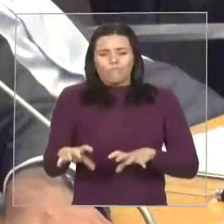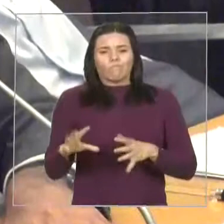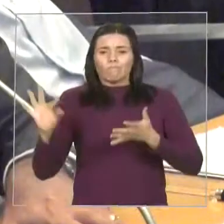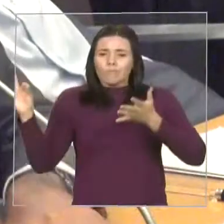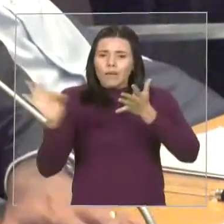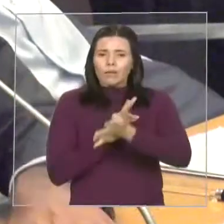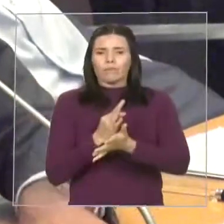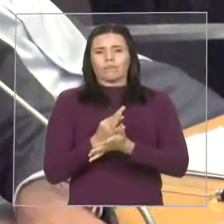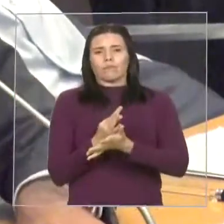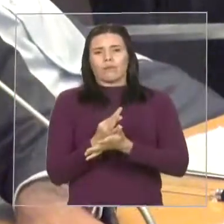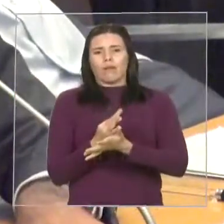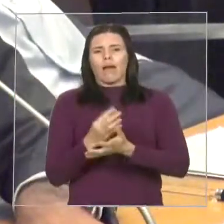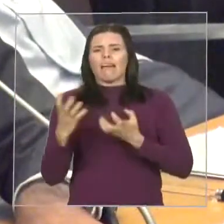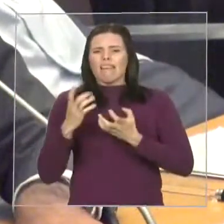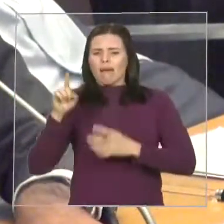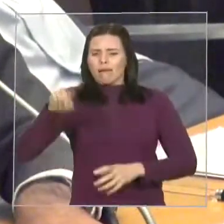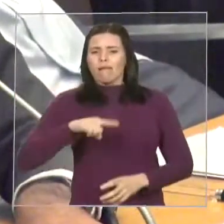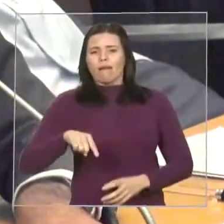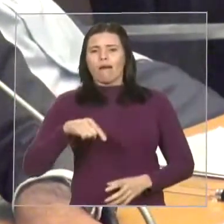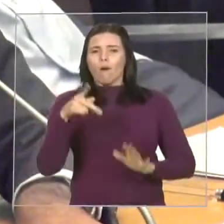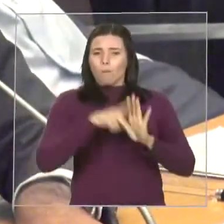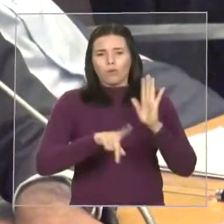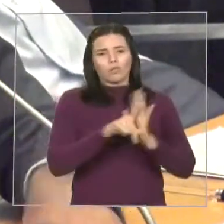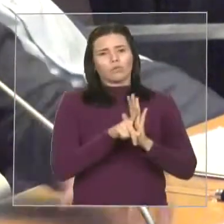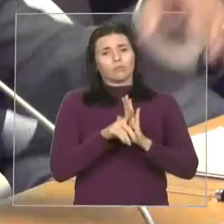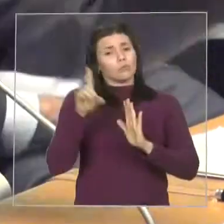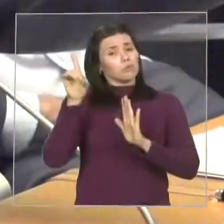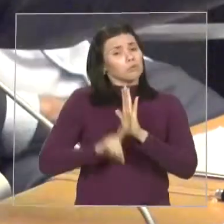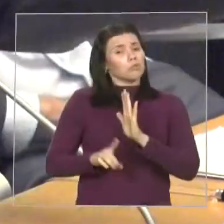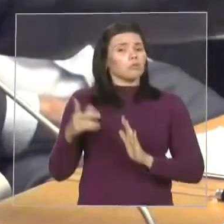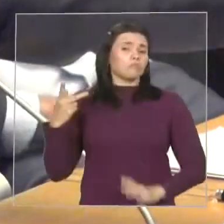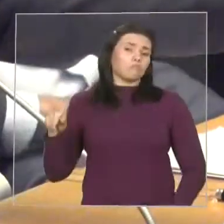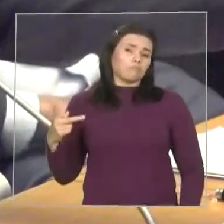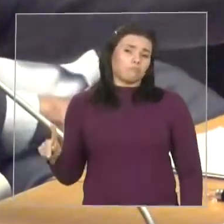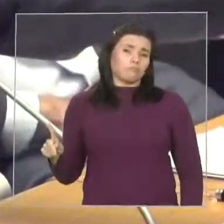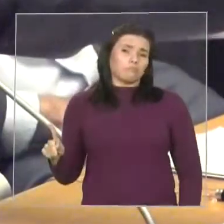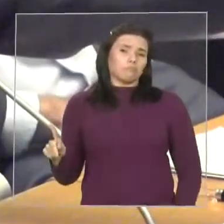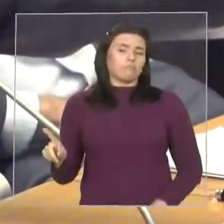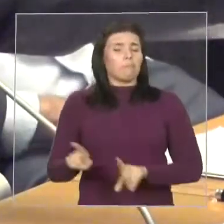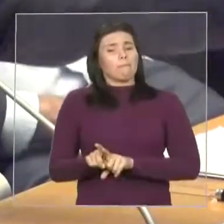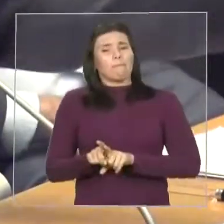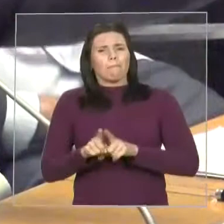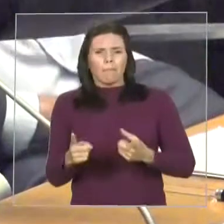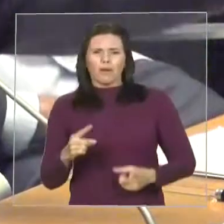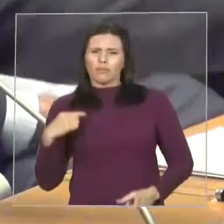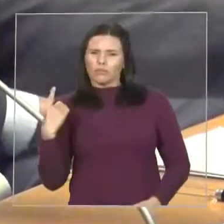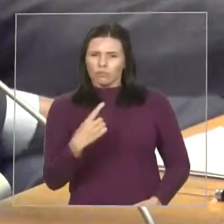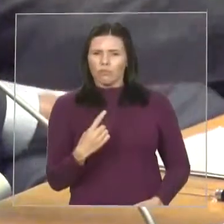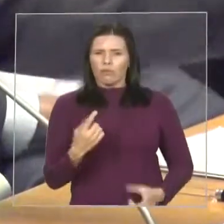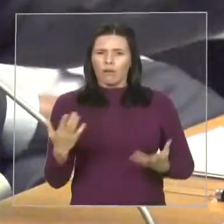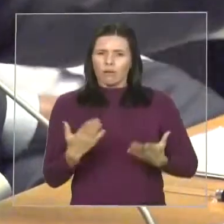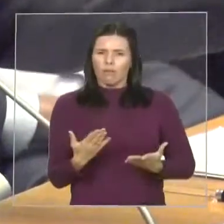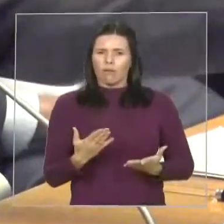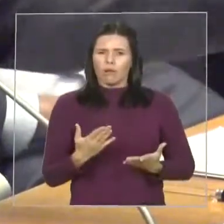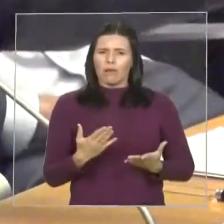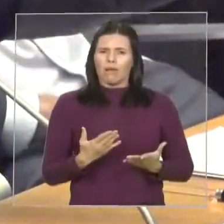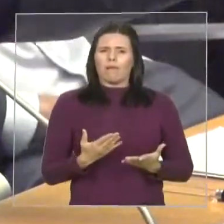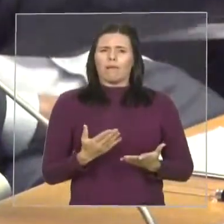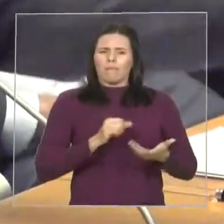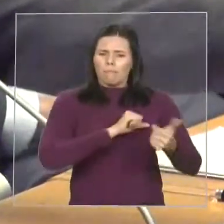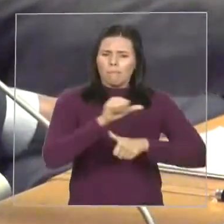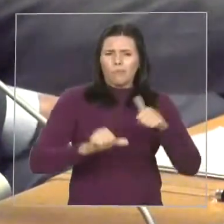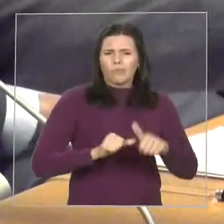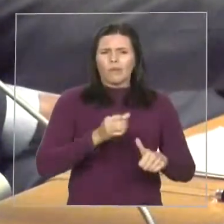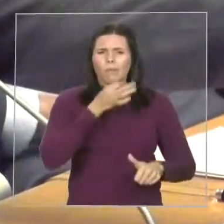para agradar governador. Assim como foi ontem, que foi aprovado a questão da lista